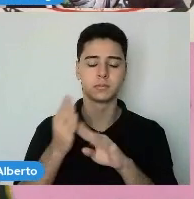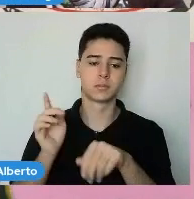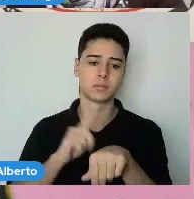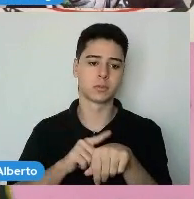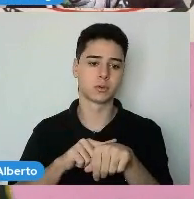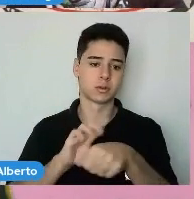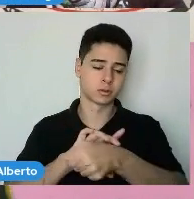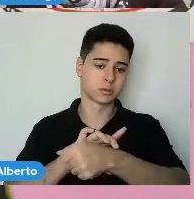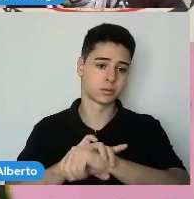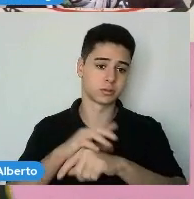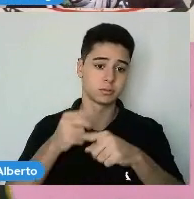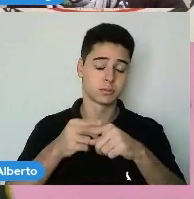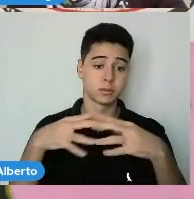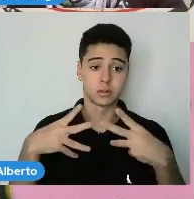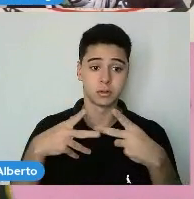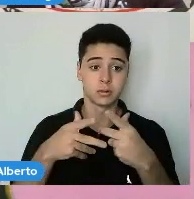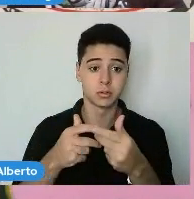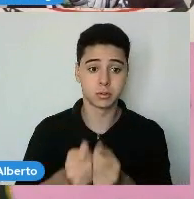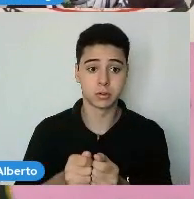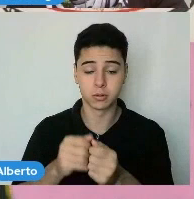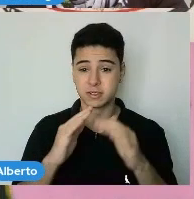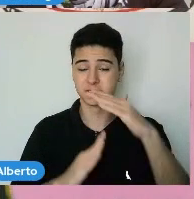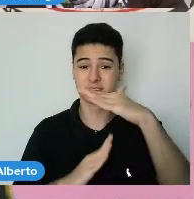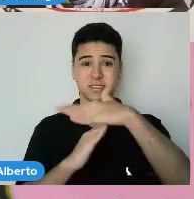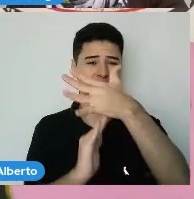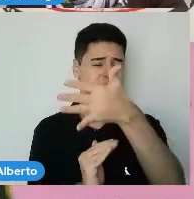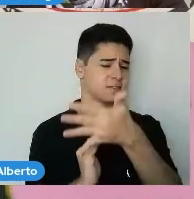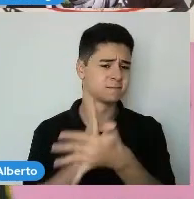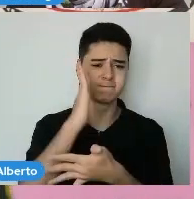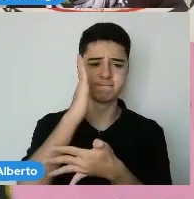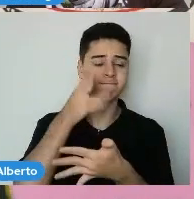segurança, porque as ações delas são bastante radicais